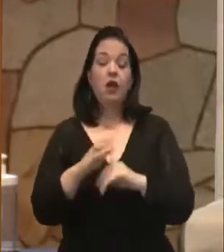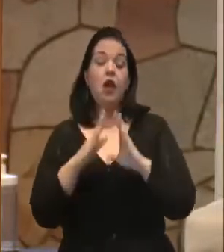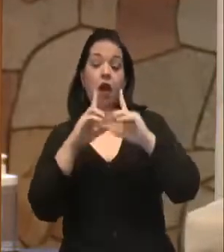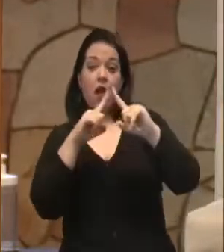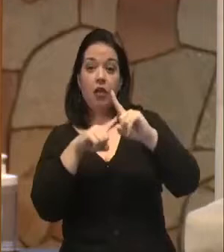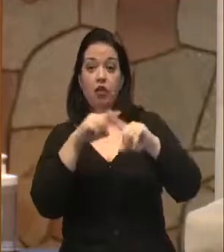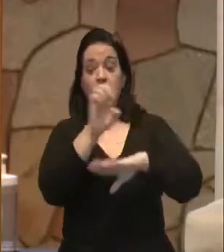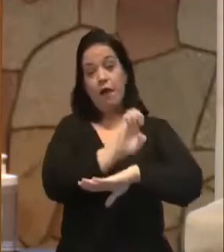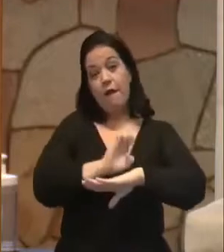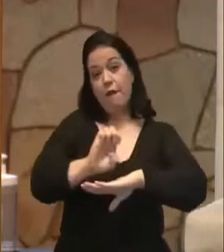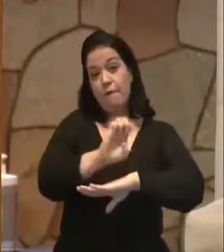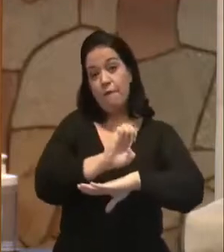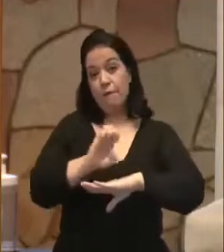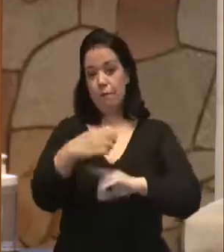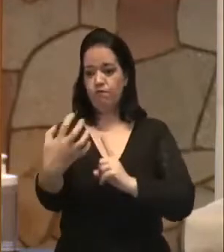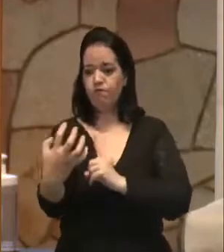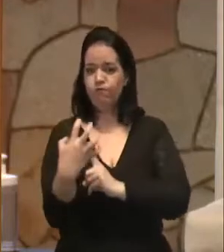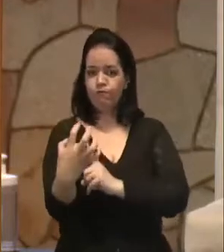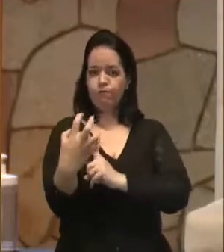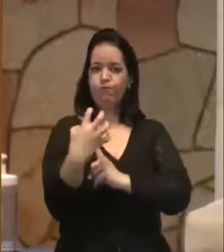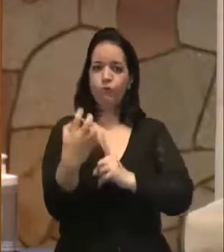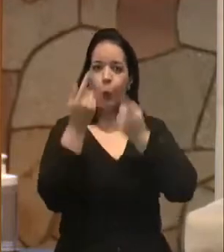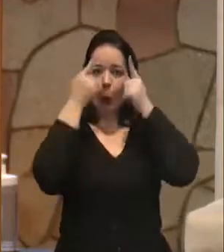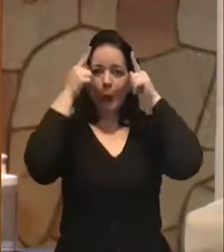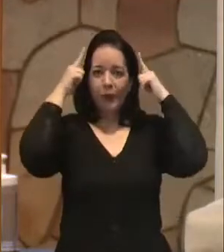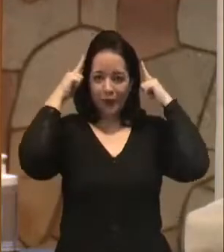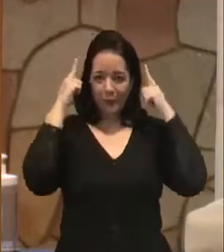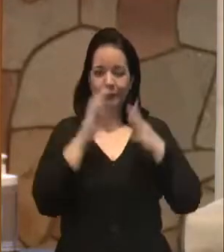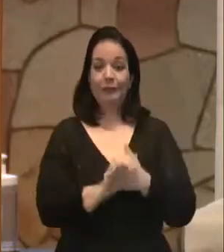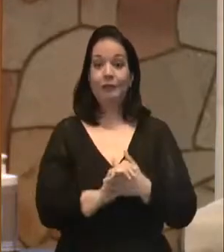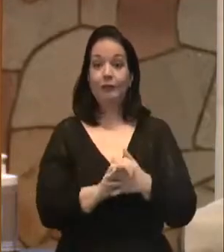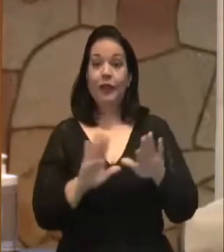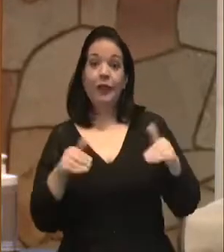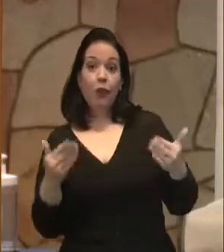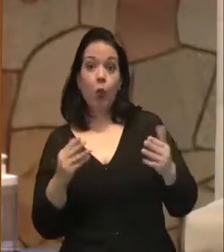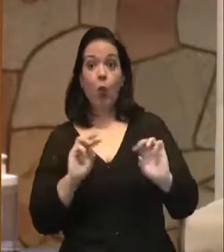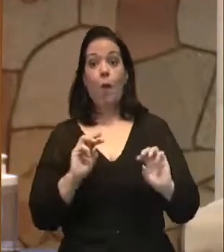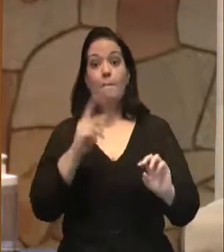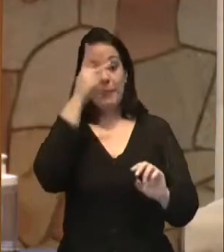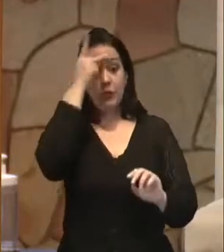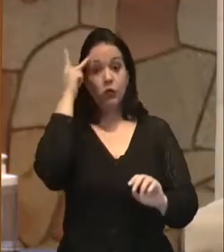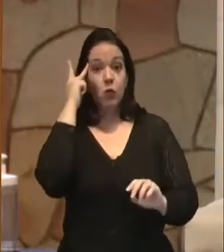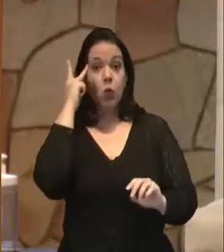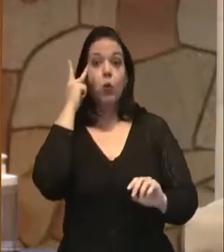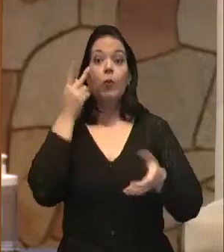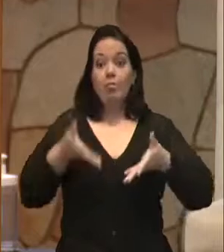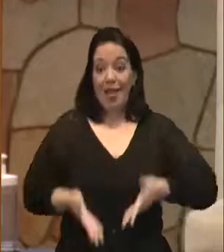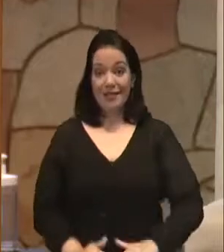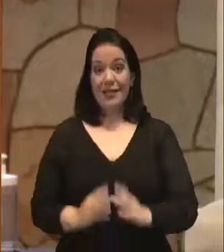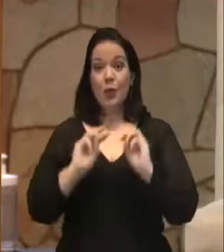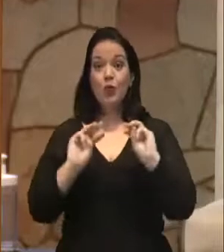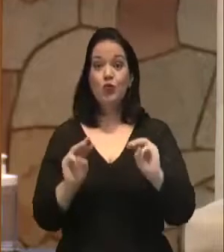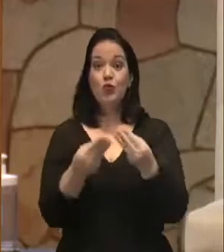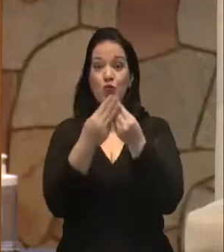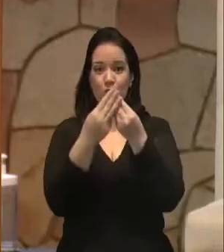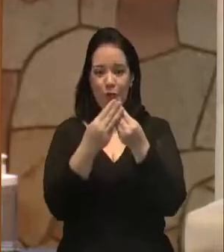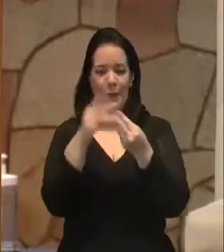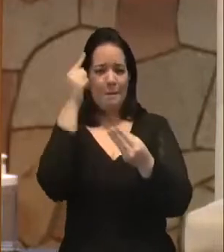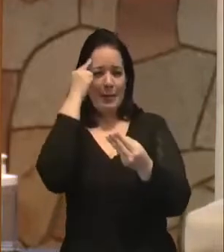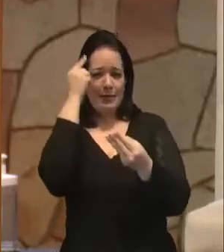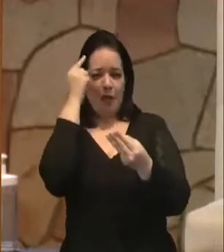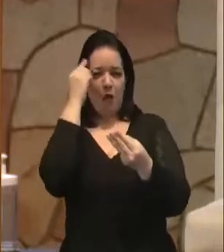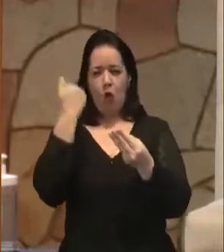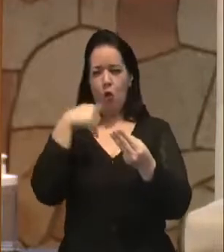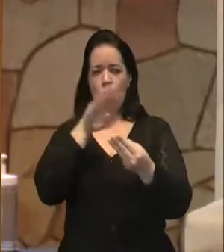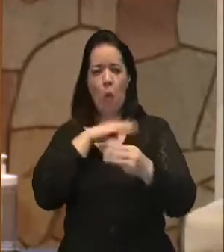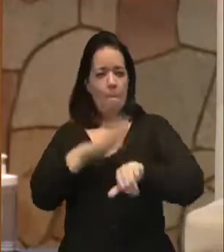incidindo sobre a igreja de Éfeso. Os judeus pensavam assim. Os judeus consideravam-se importantes,